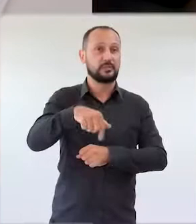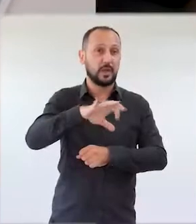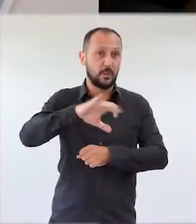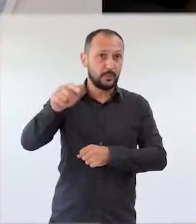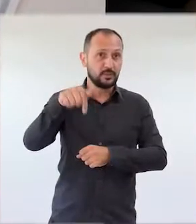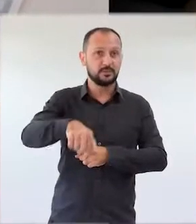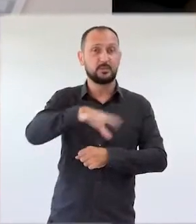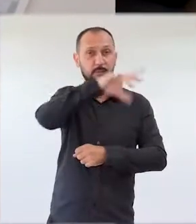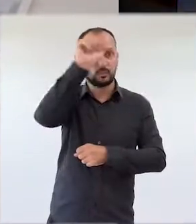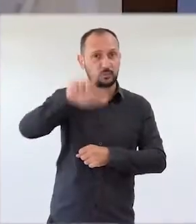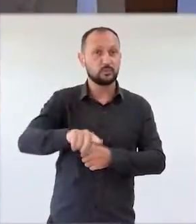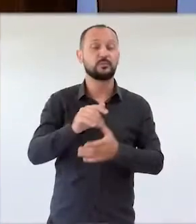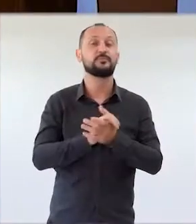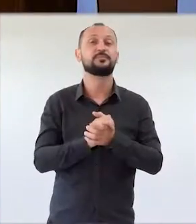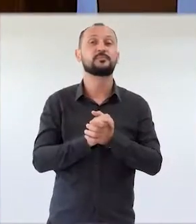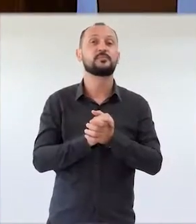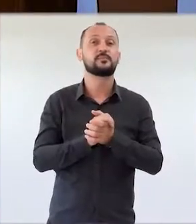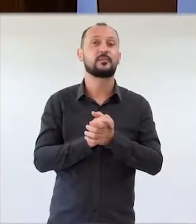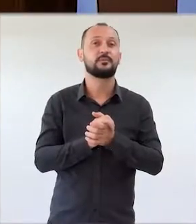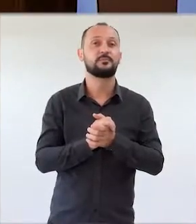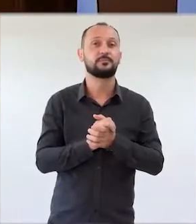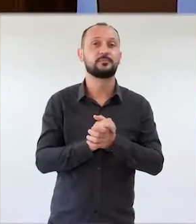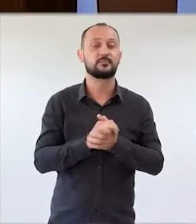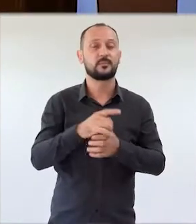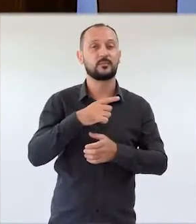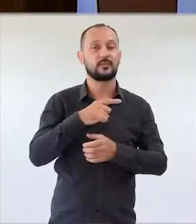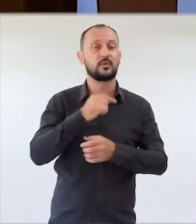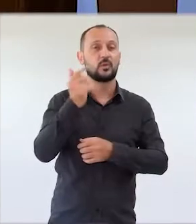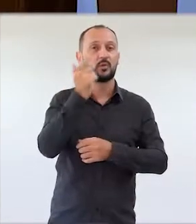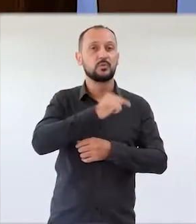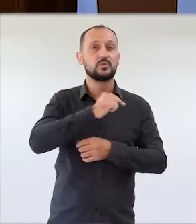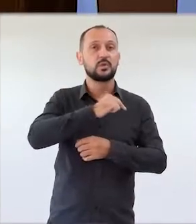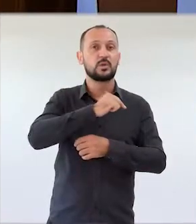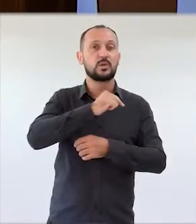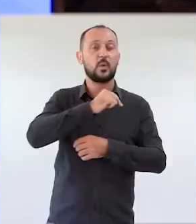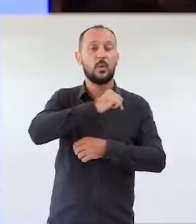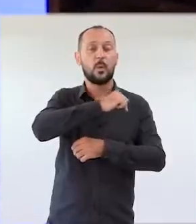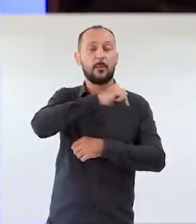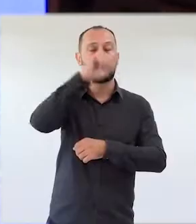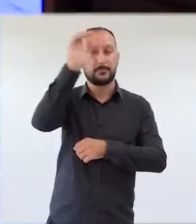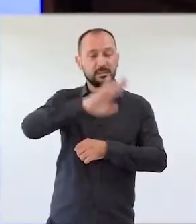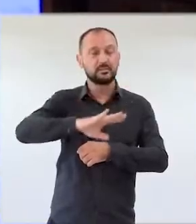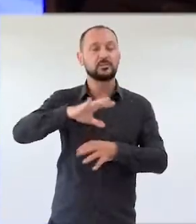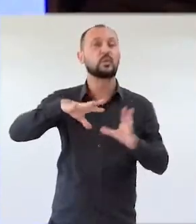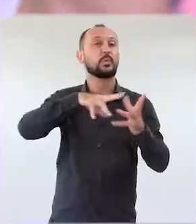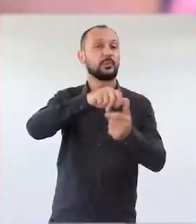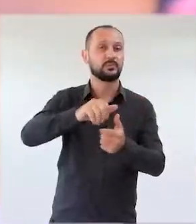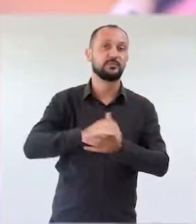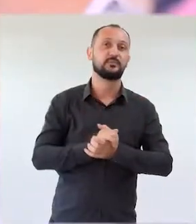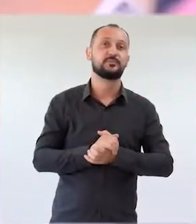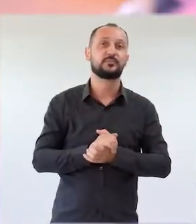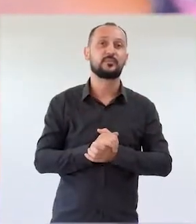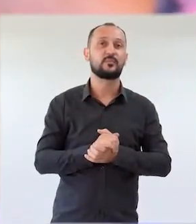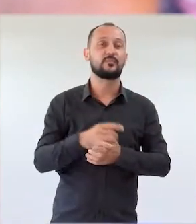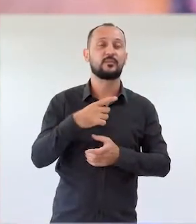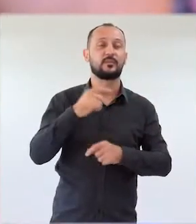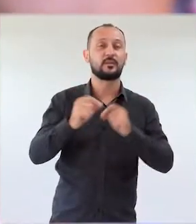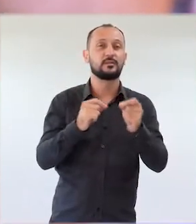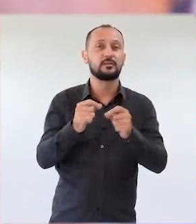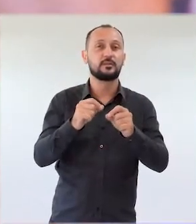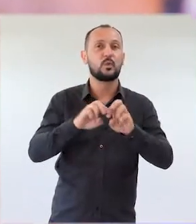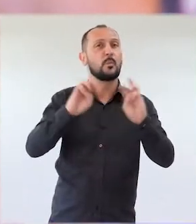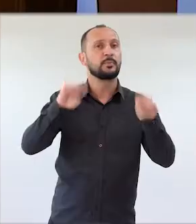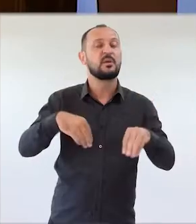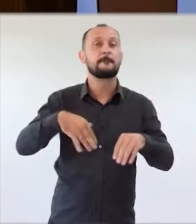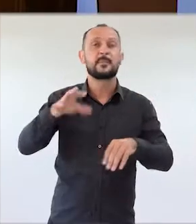Campo Grande, aqui em Mato Grosso do Sul, ele ganhou o Brasil e o mundo. Atualmente, ele é um dos